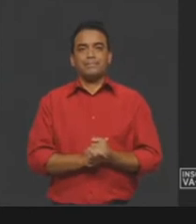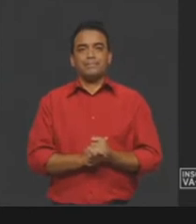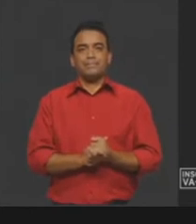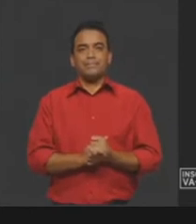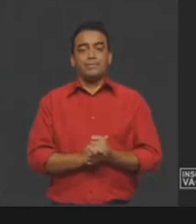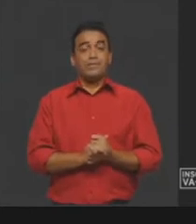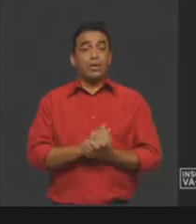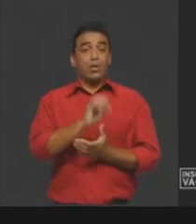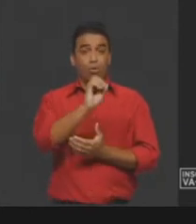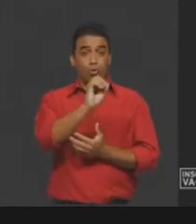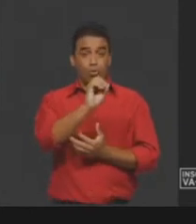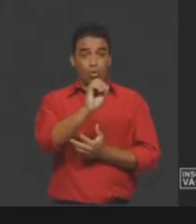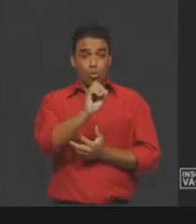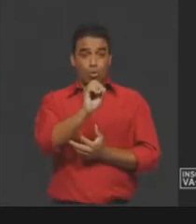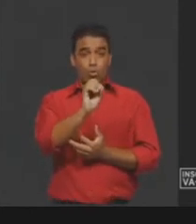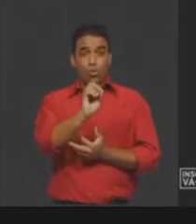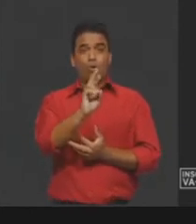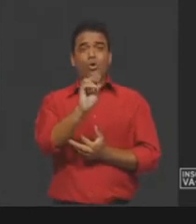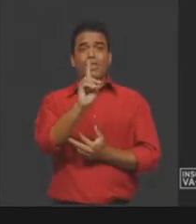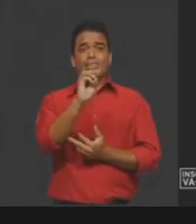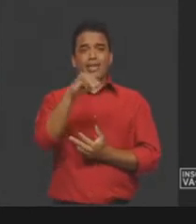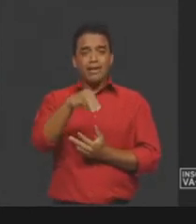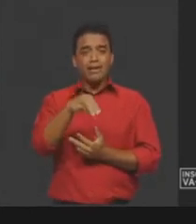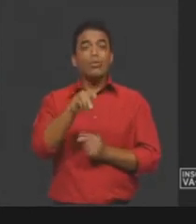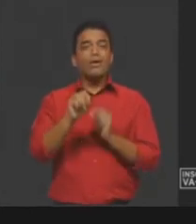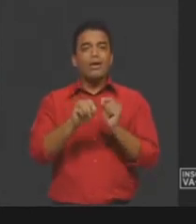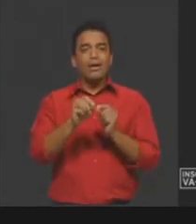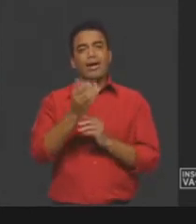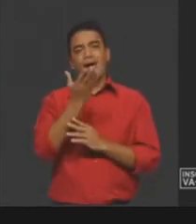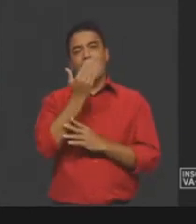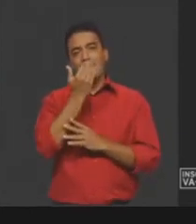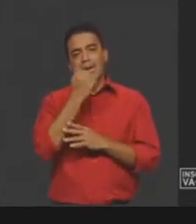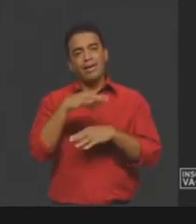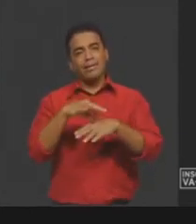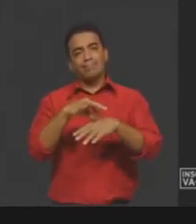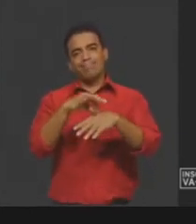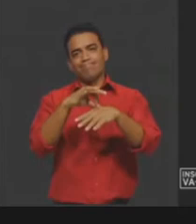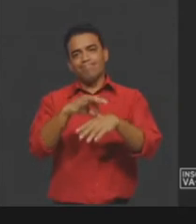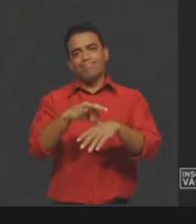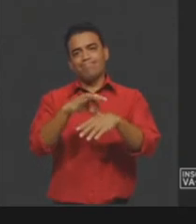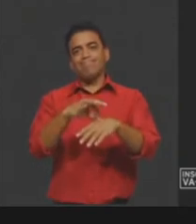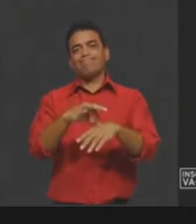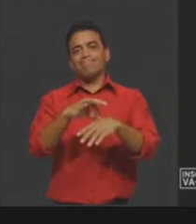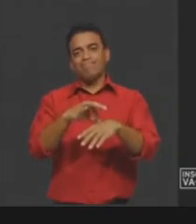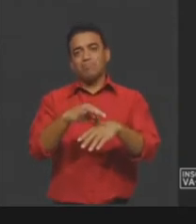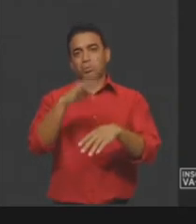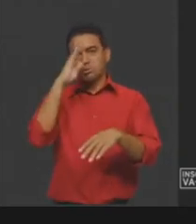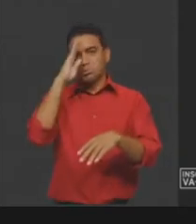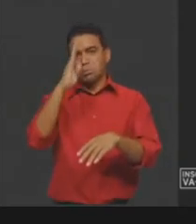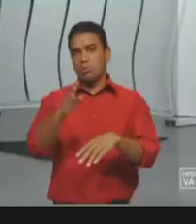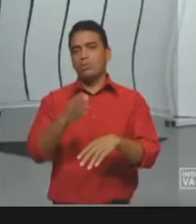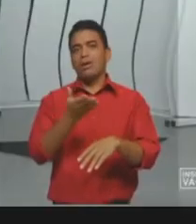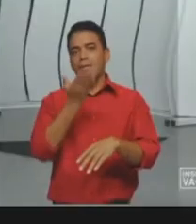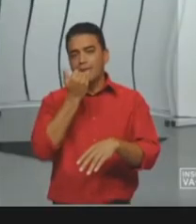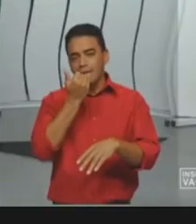é carnívora também, principalmente porque eles se alimentam principalmente de carne, são